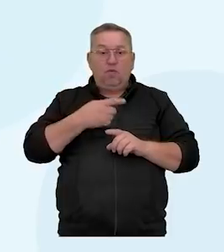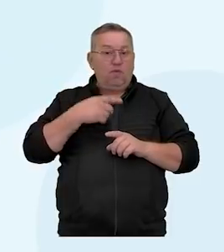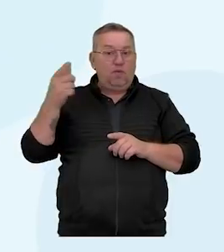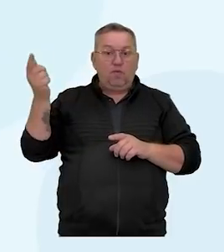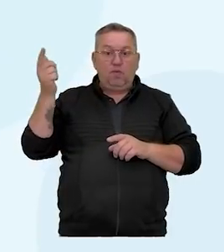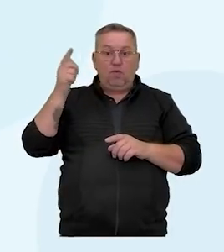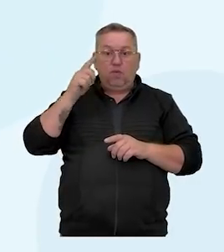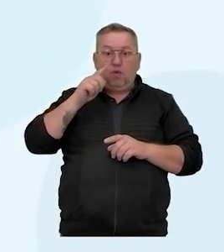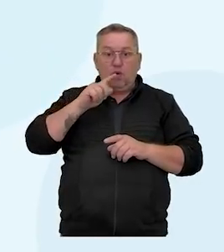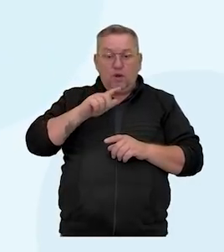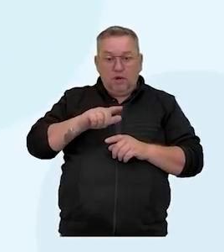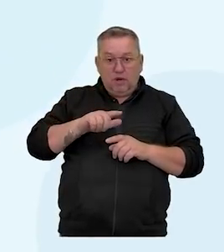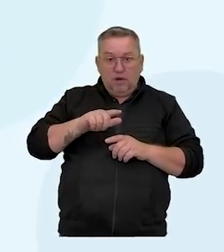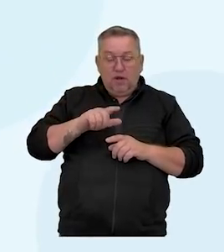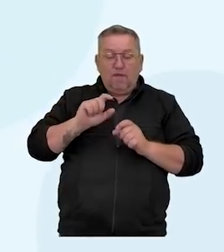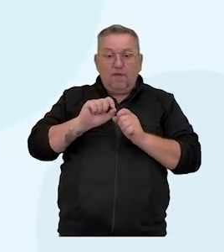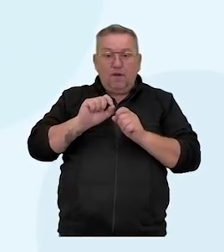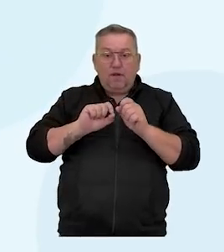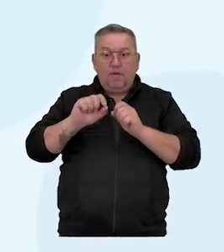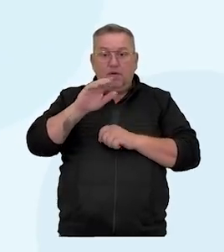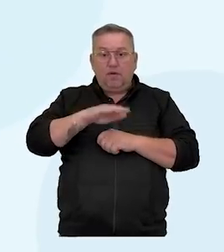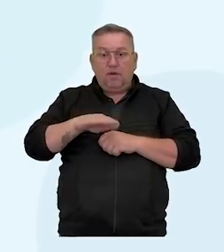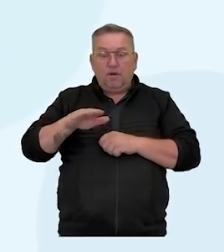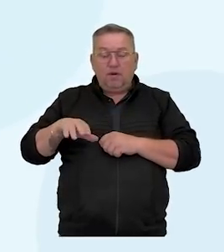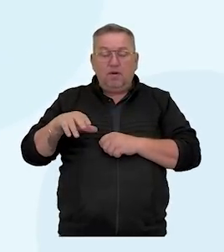conseguir fazer com que as crianças, os